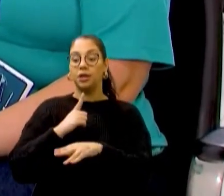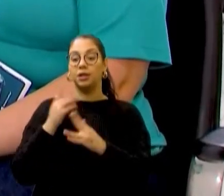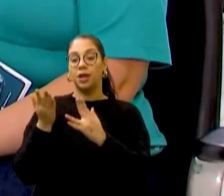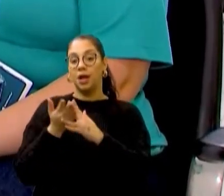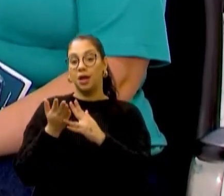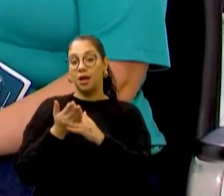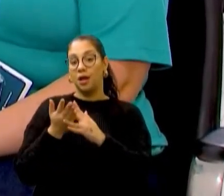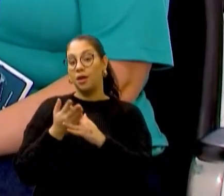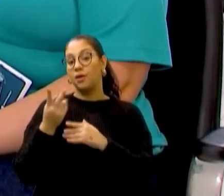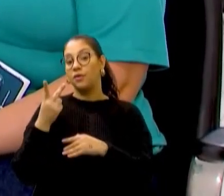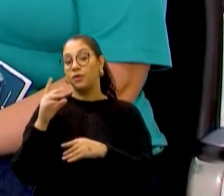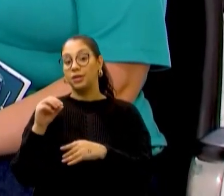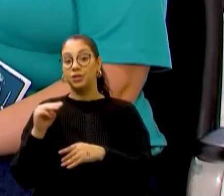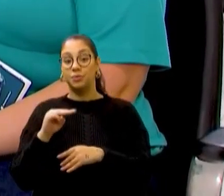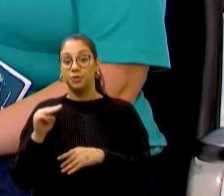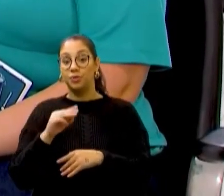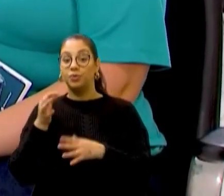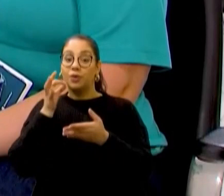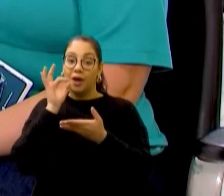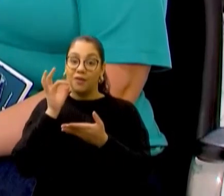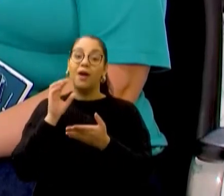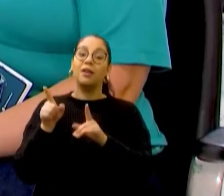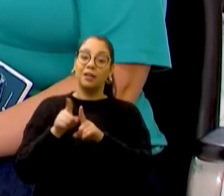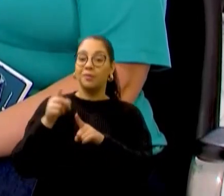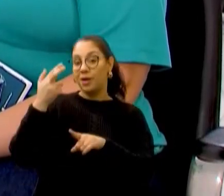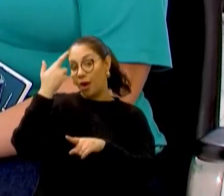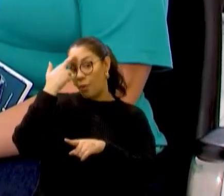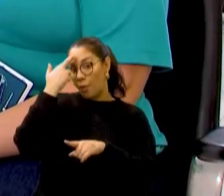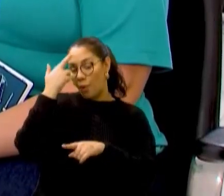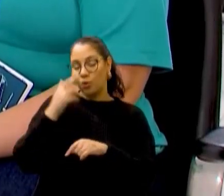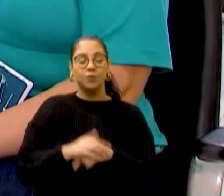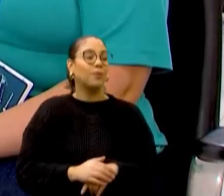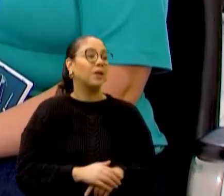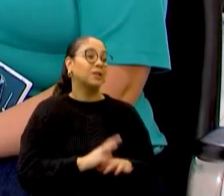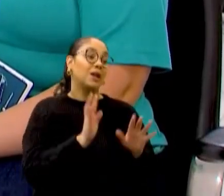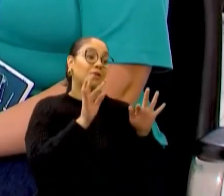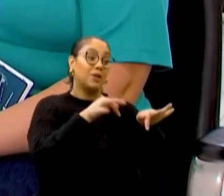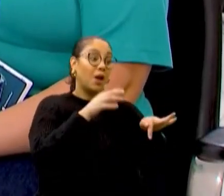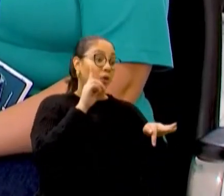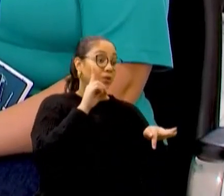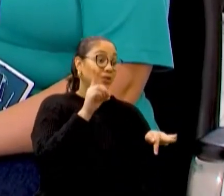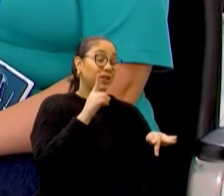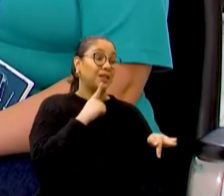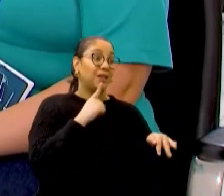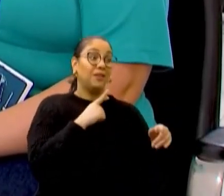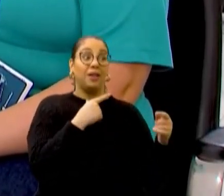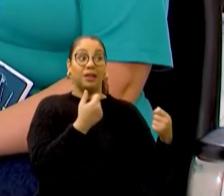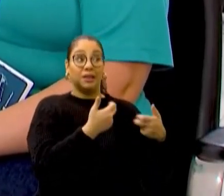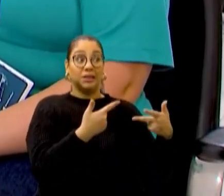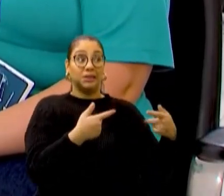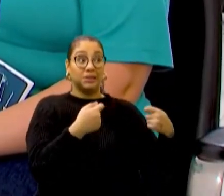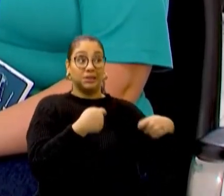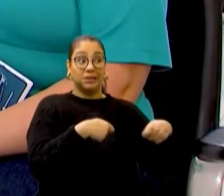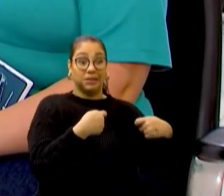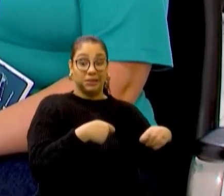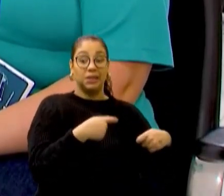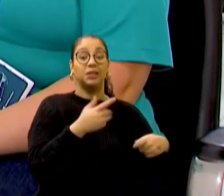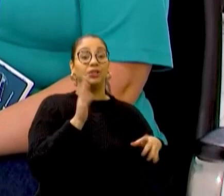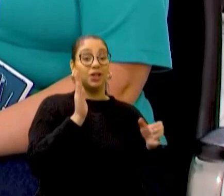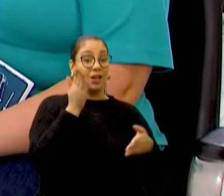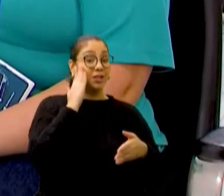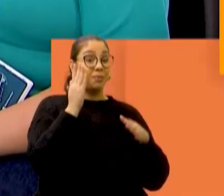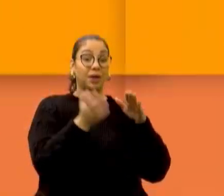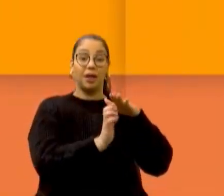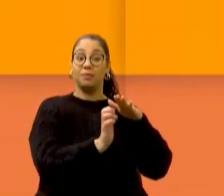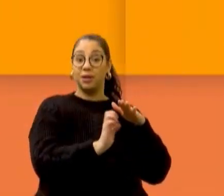uma pausa para o café para dar aquela esclarecida e como é que é no final do dia sim quando teve uma demanda bem puxada né